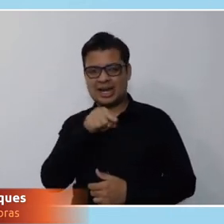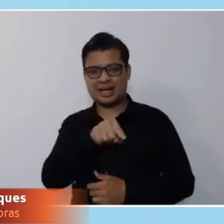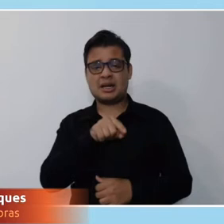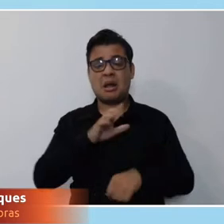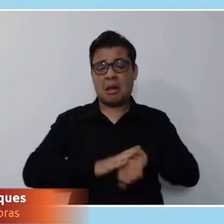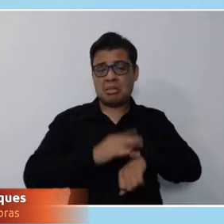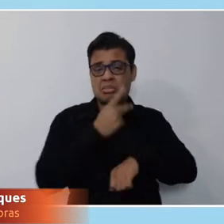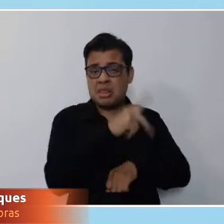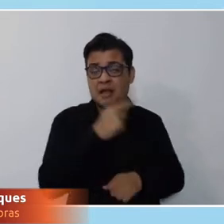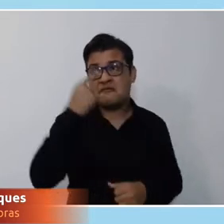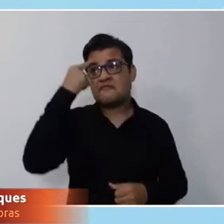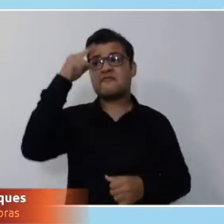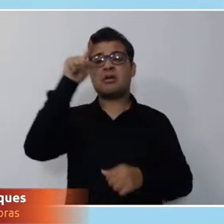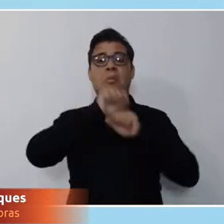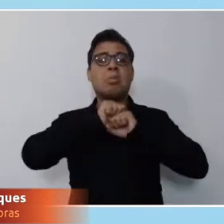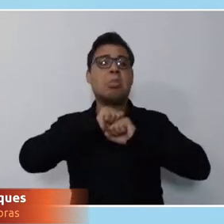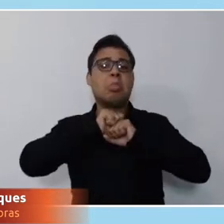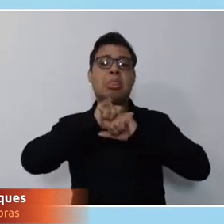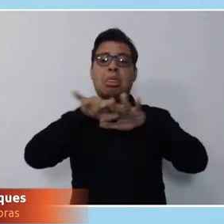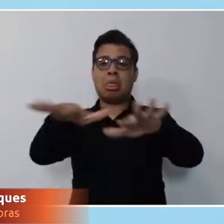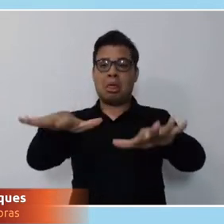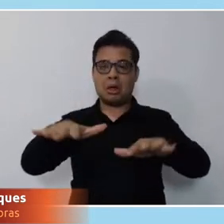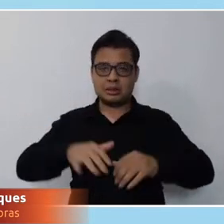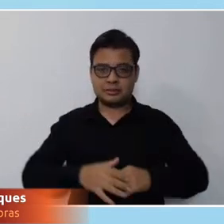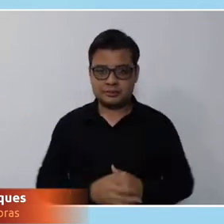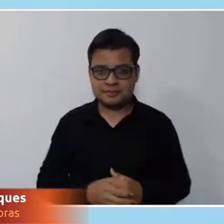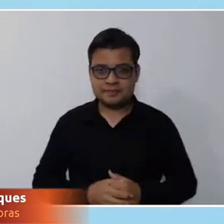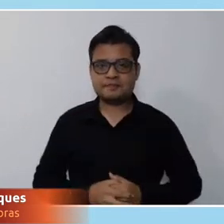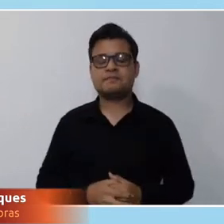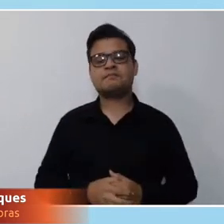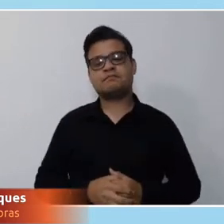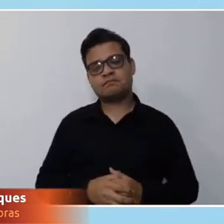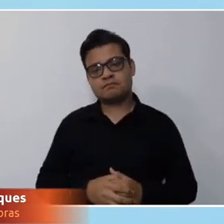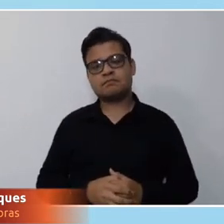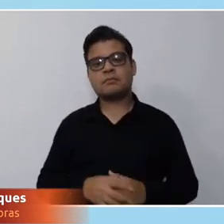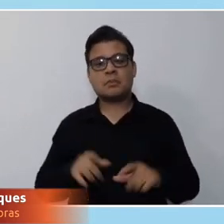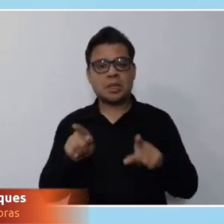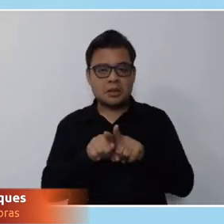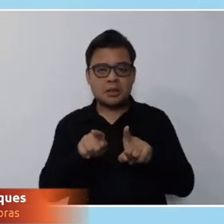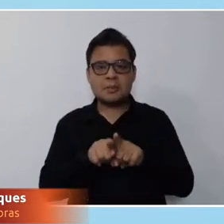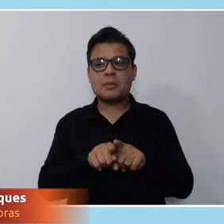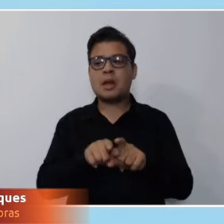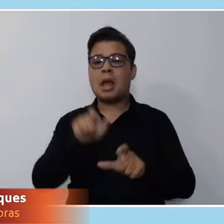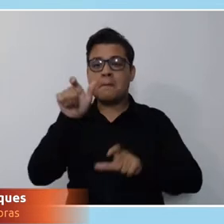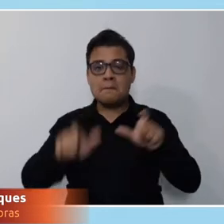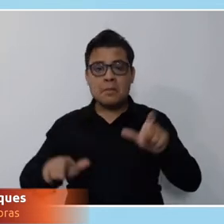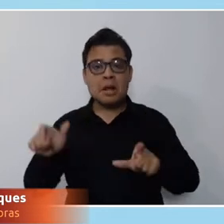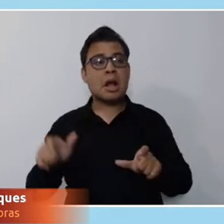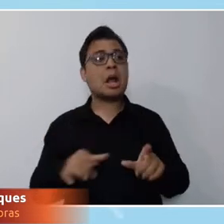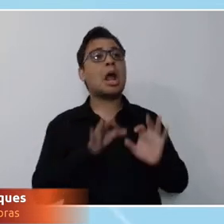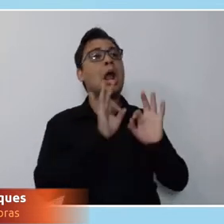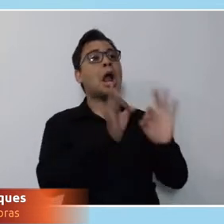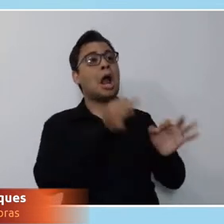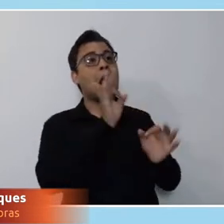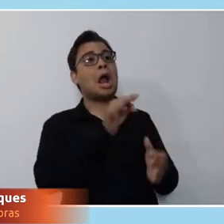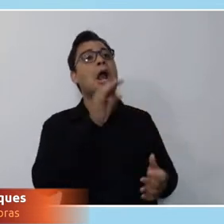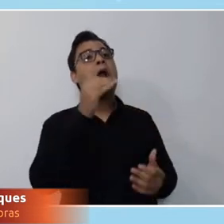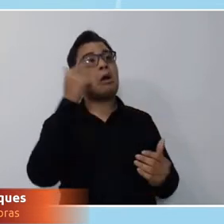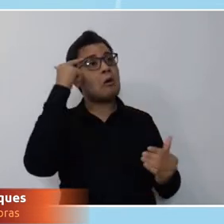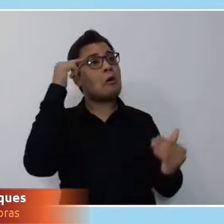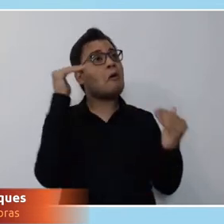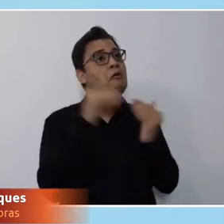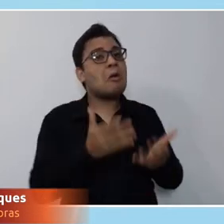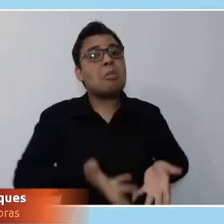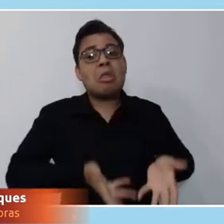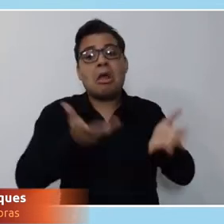essas mensagens e espalhou nas redes, e as pessoas que alabaram, que bendizeram essa